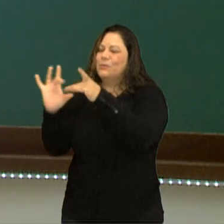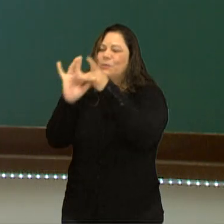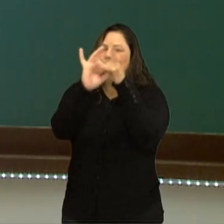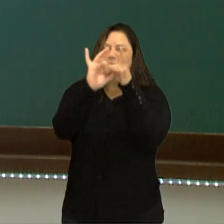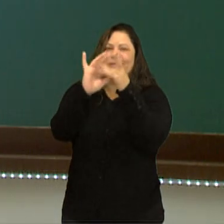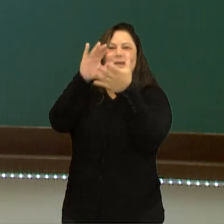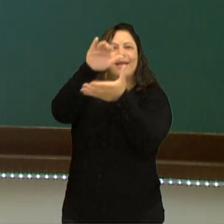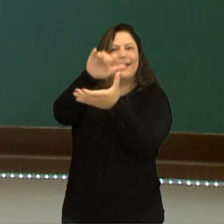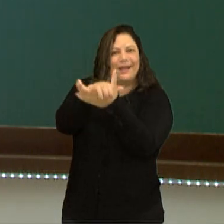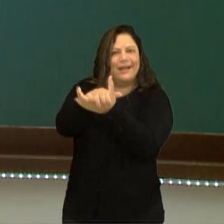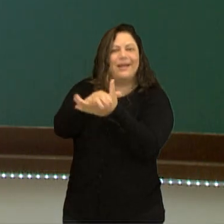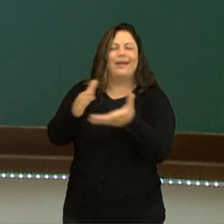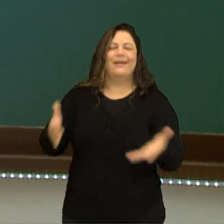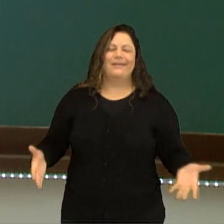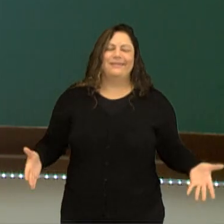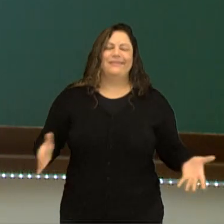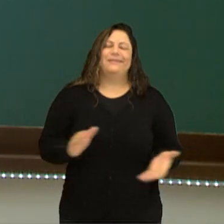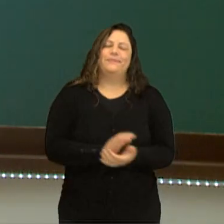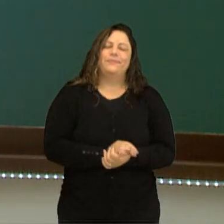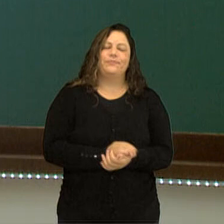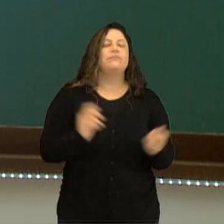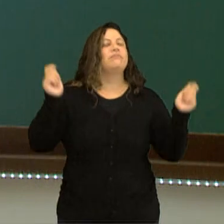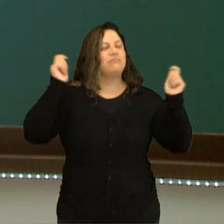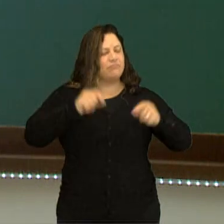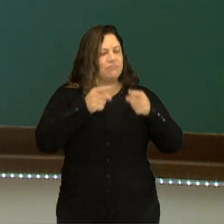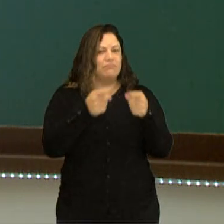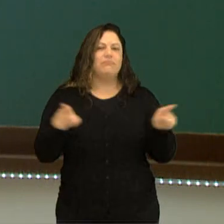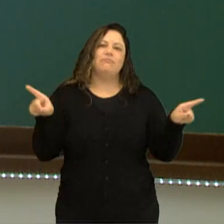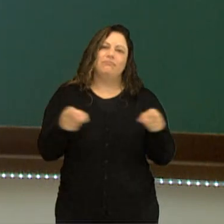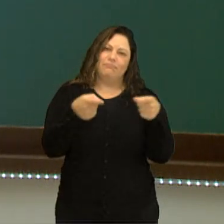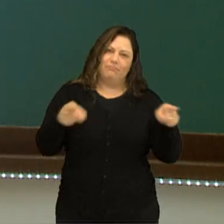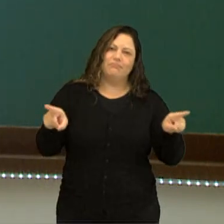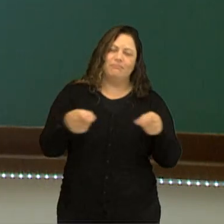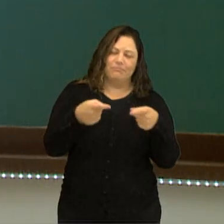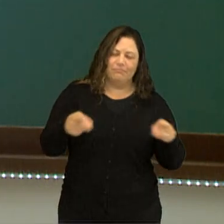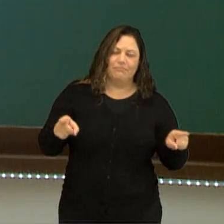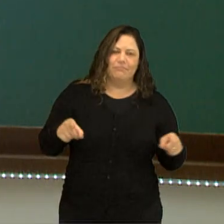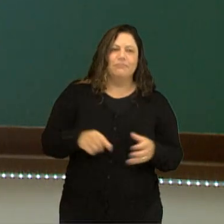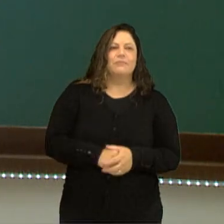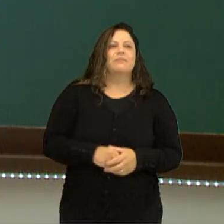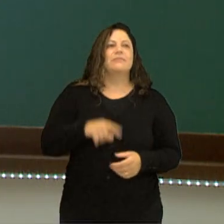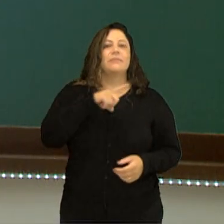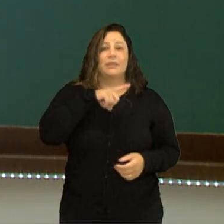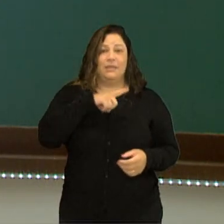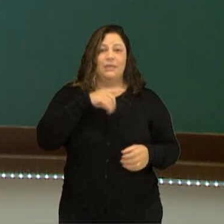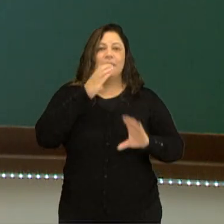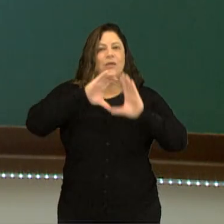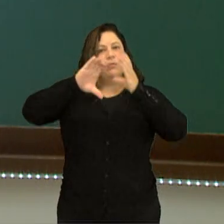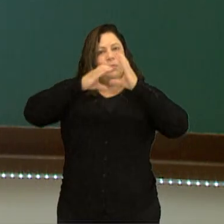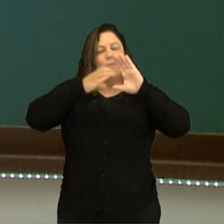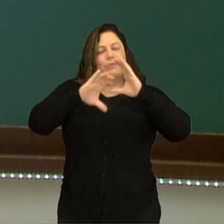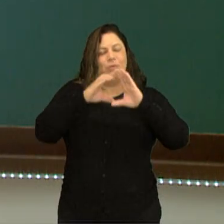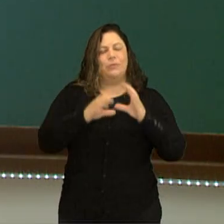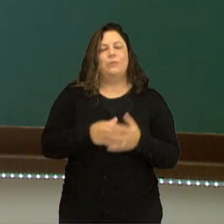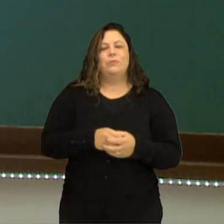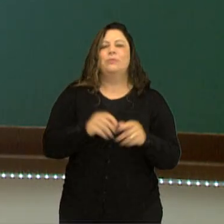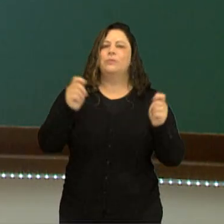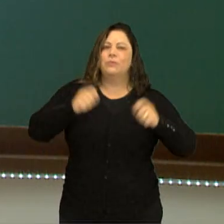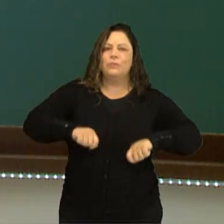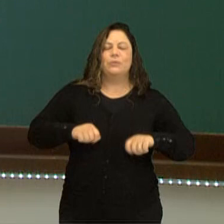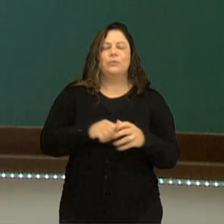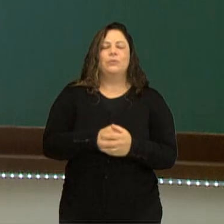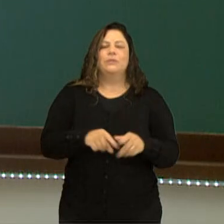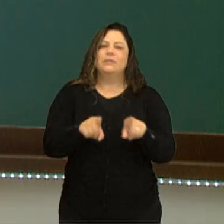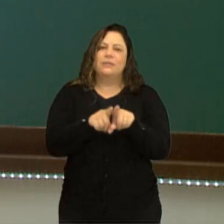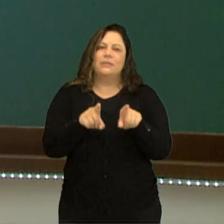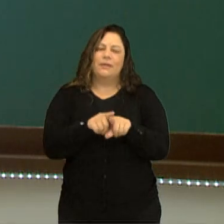poema bem sonoro, ele pode ser até musicalizado, né? Ter uma canção aí, notas musicais e reproduzir